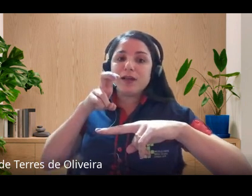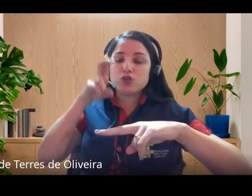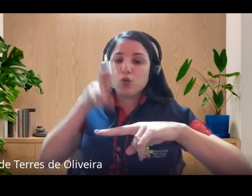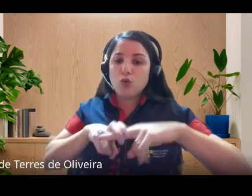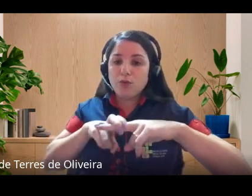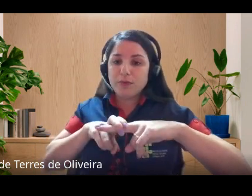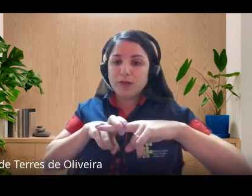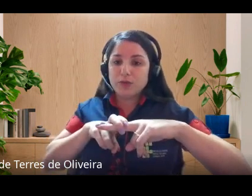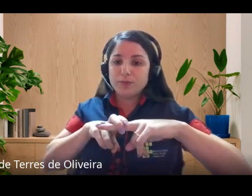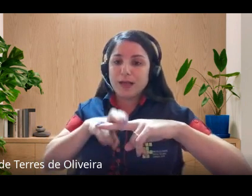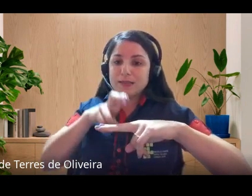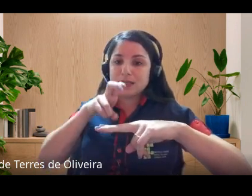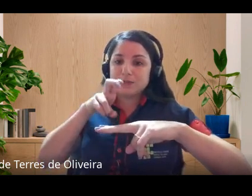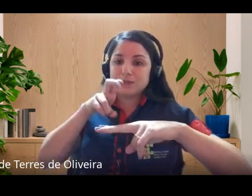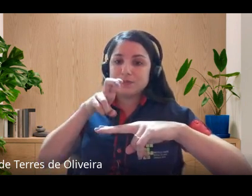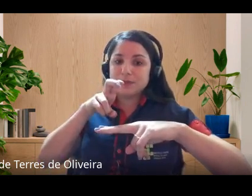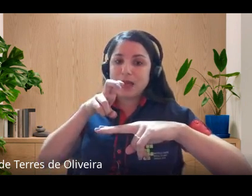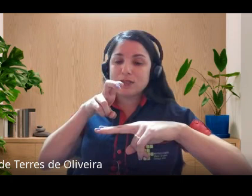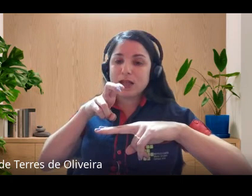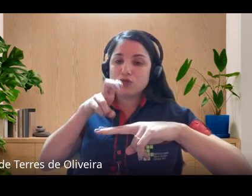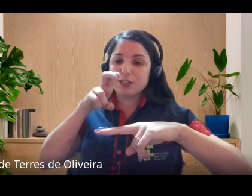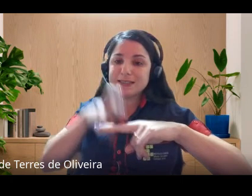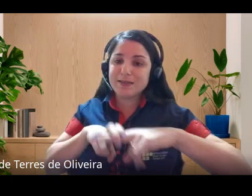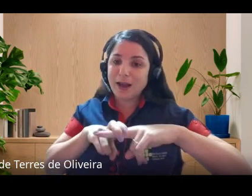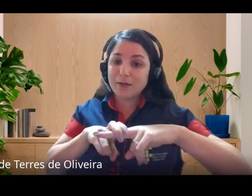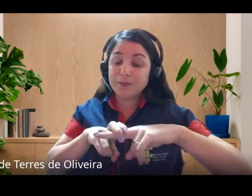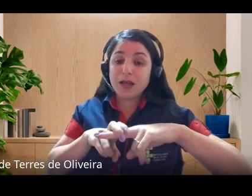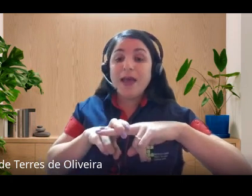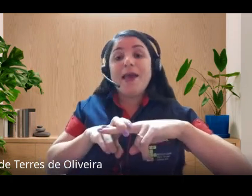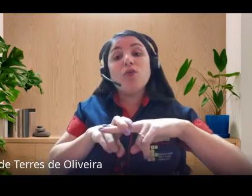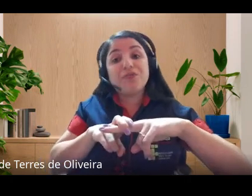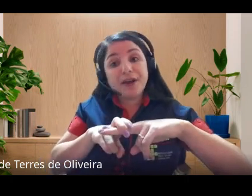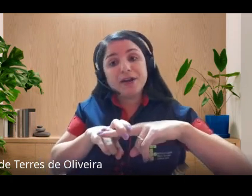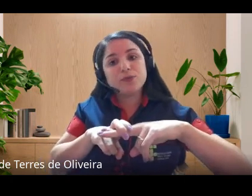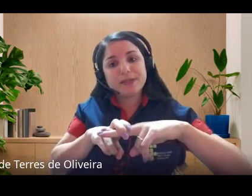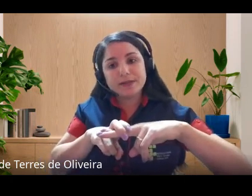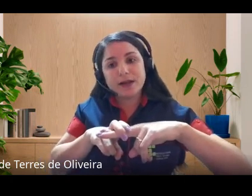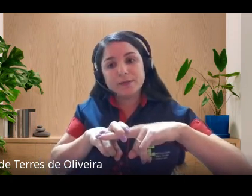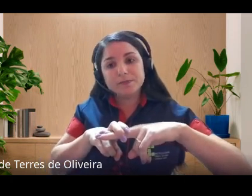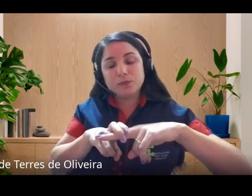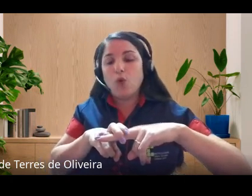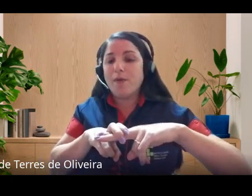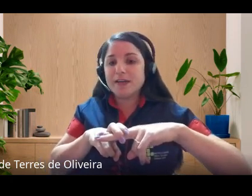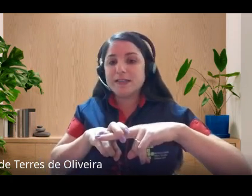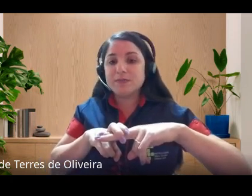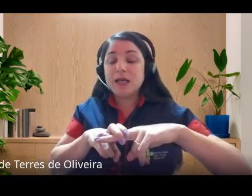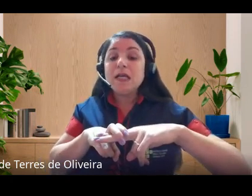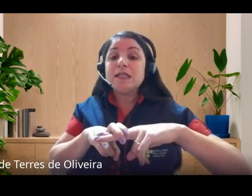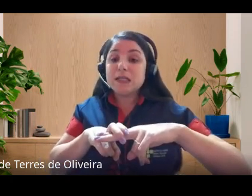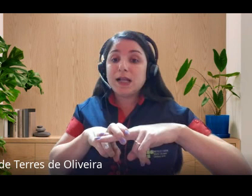se eu faço um movimento, assim, é o sinal de sentar. É o verbo sentar, uma